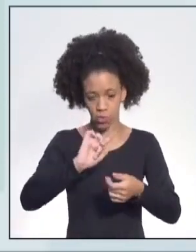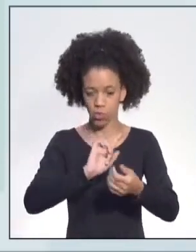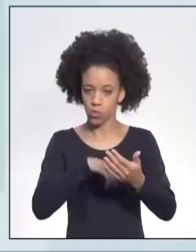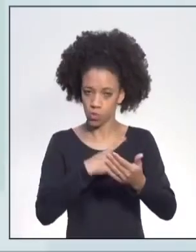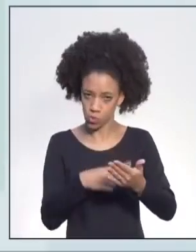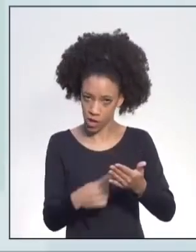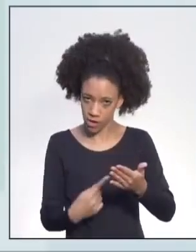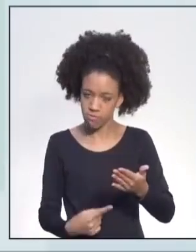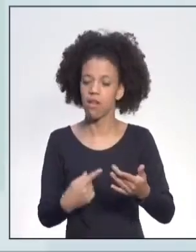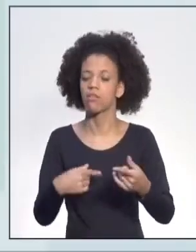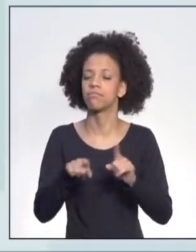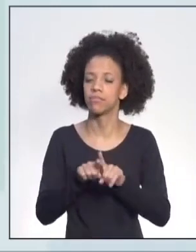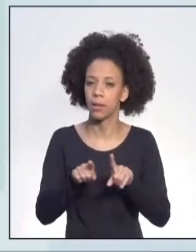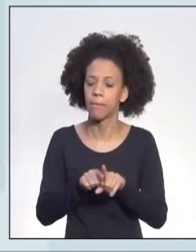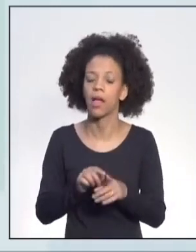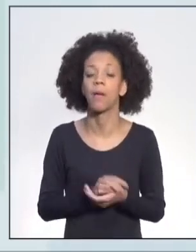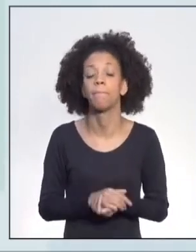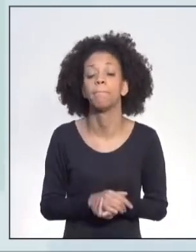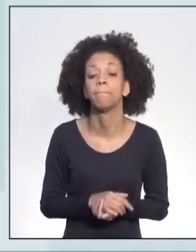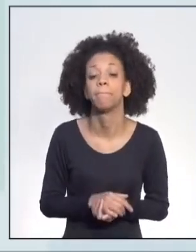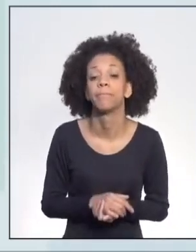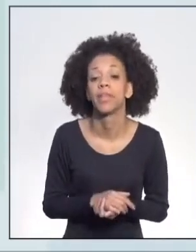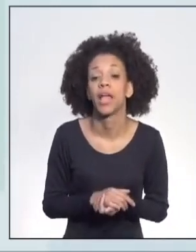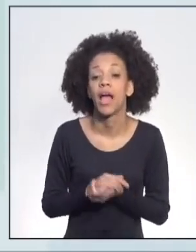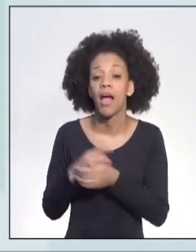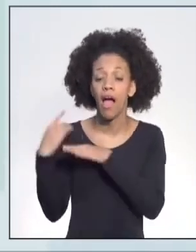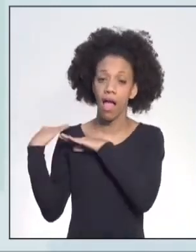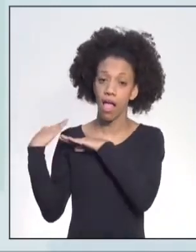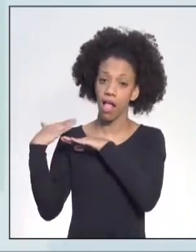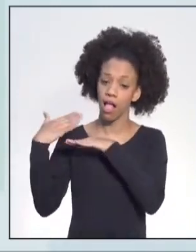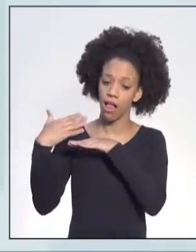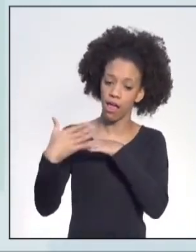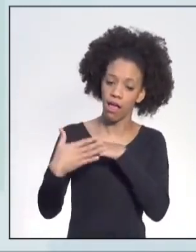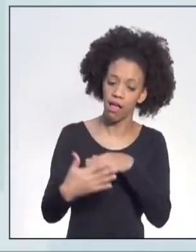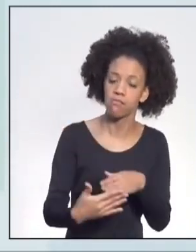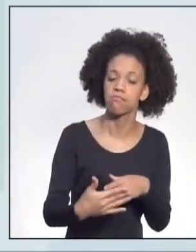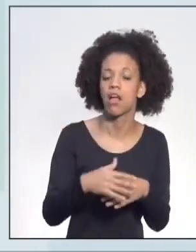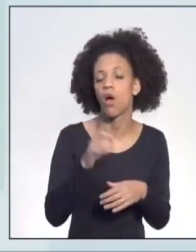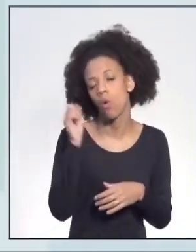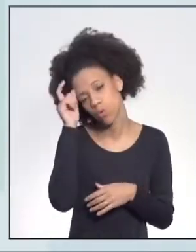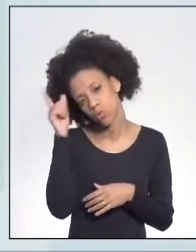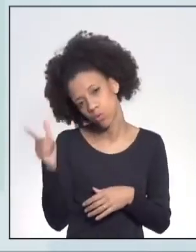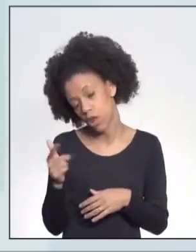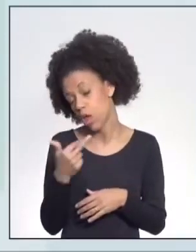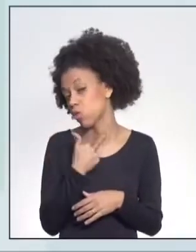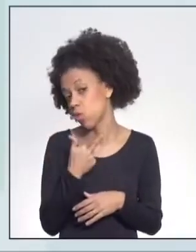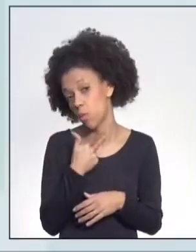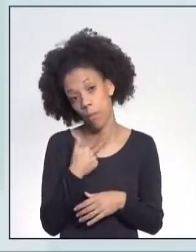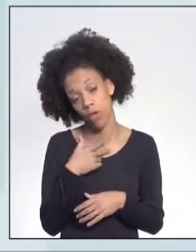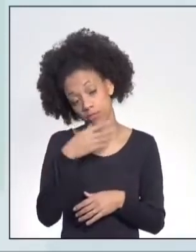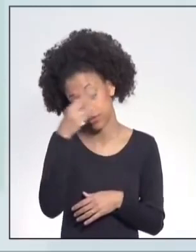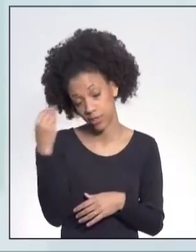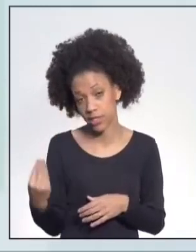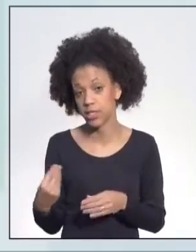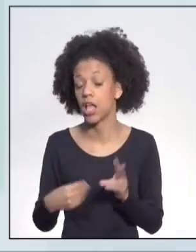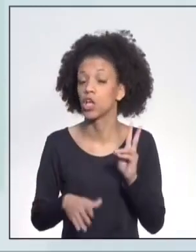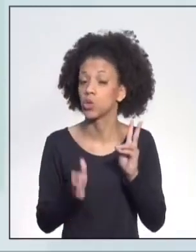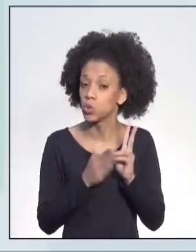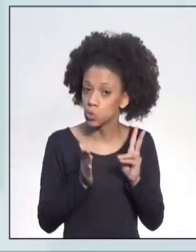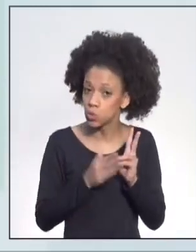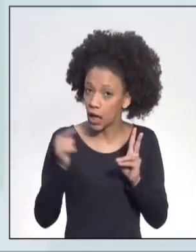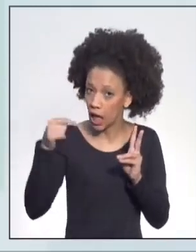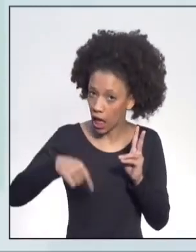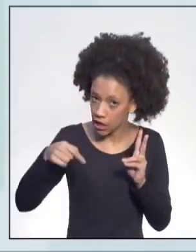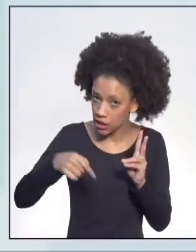aluno também, que fala sobre a herança cultural indígena brasileira. Não podemos esquecer que os nossos povos indígenas aqui